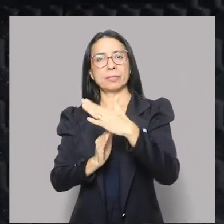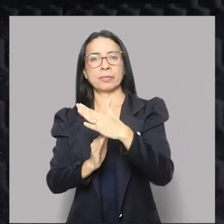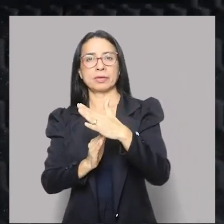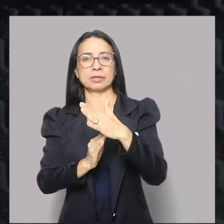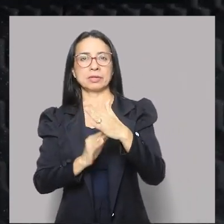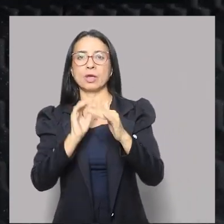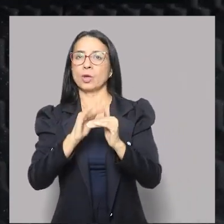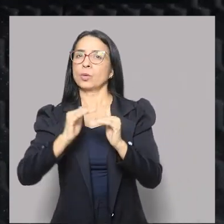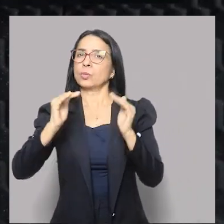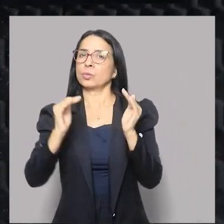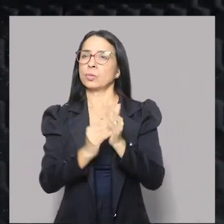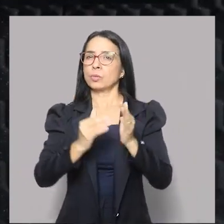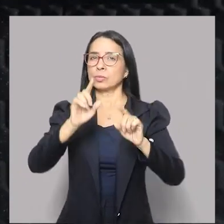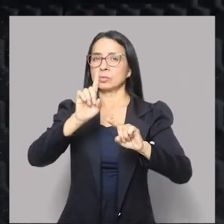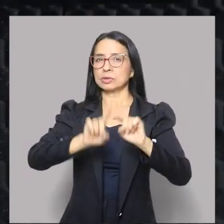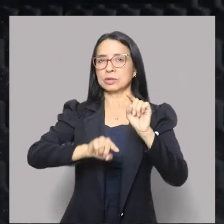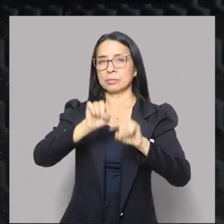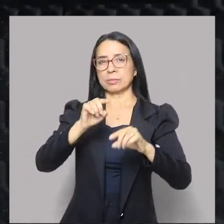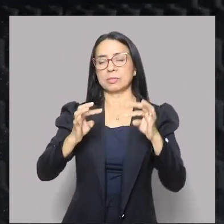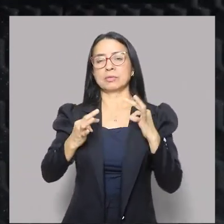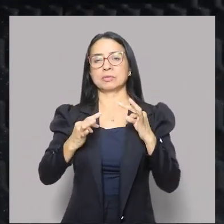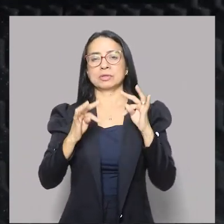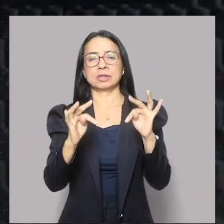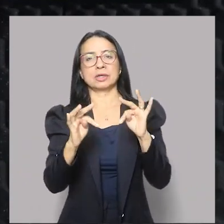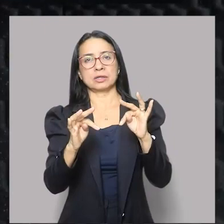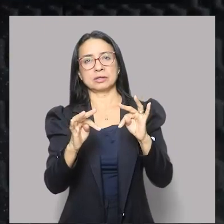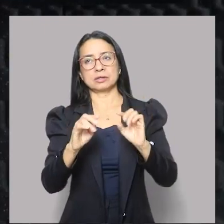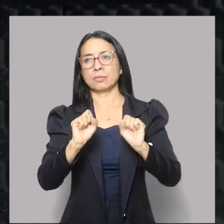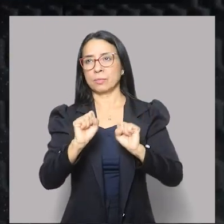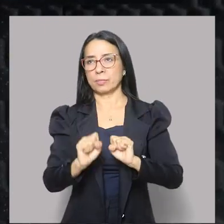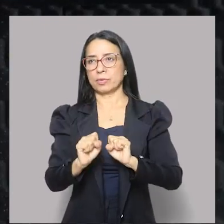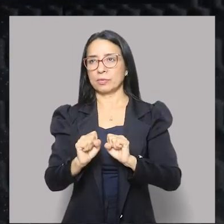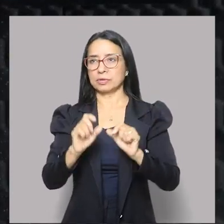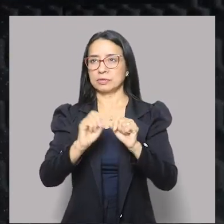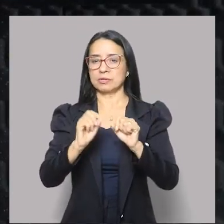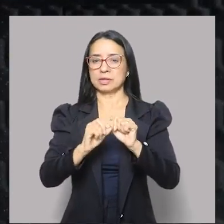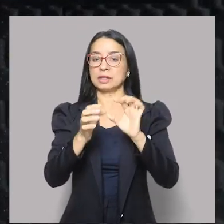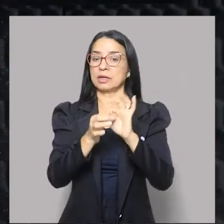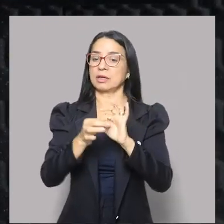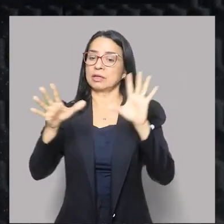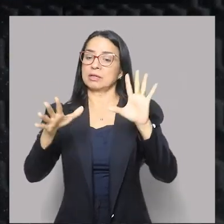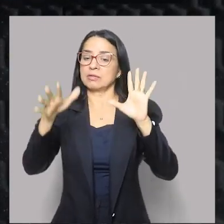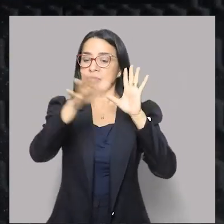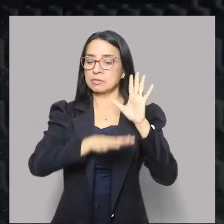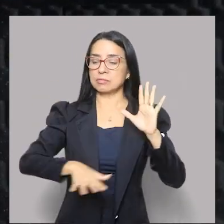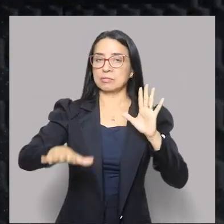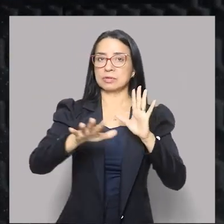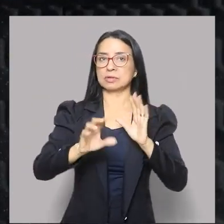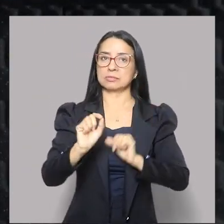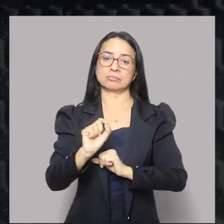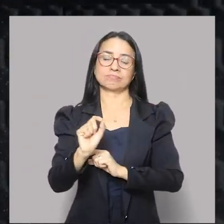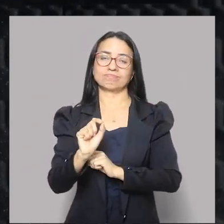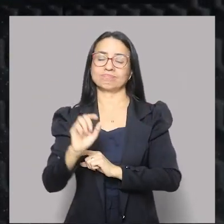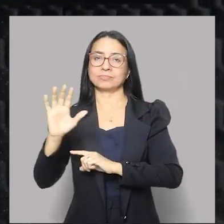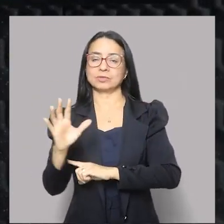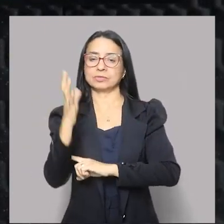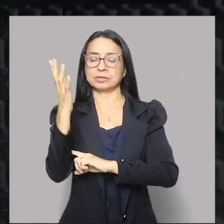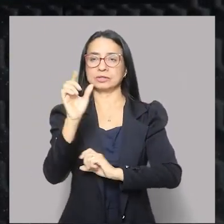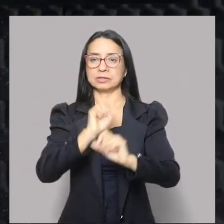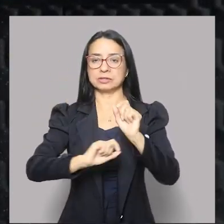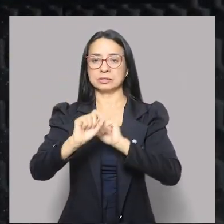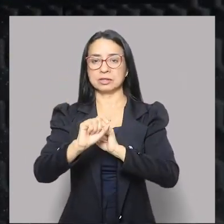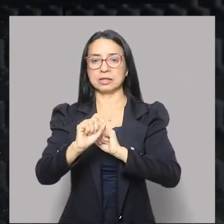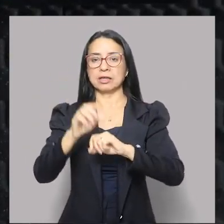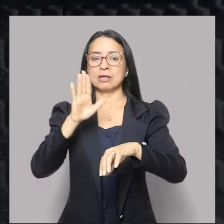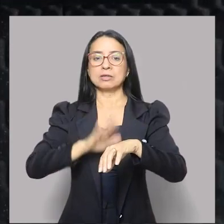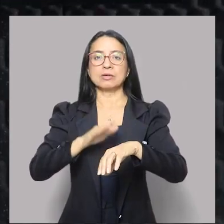os equipamentos ou técnicas que são capazes de fazer a livre circulação não acontecer, isso também é chamado de